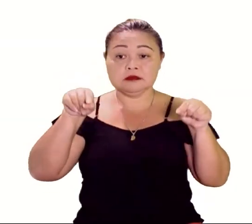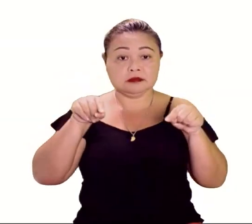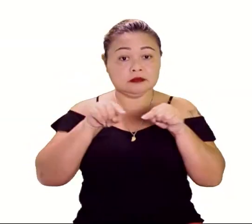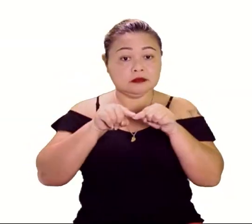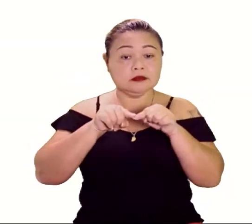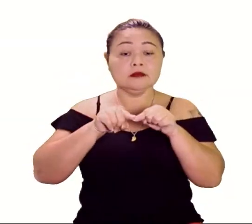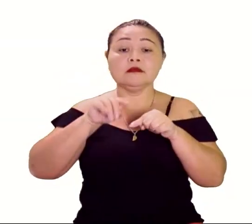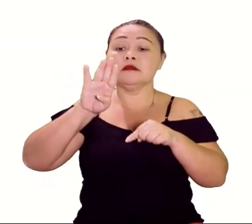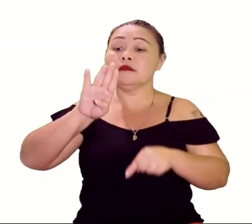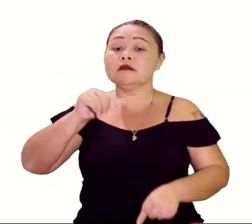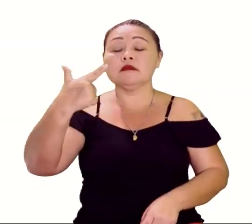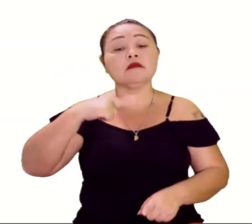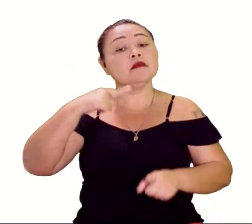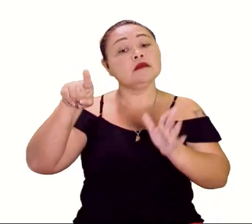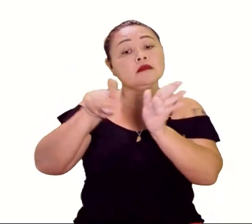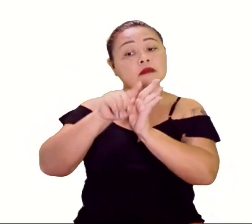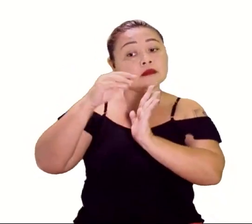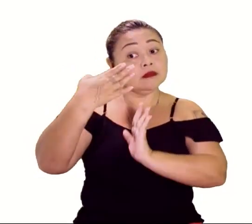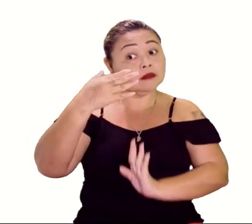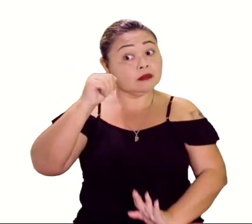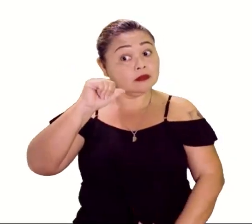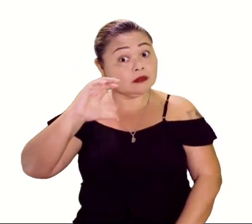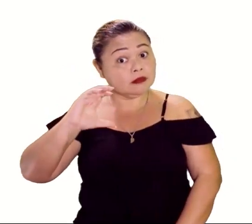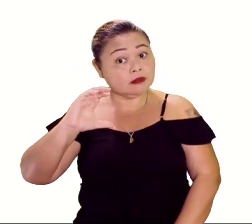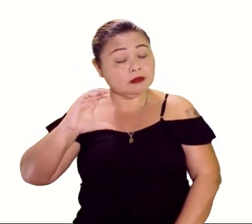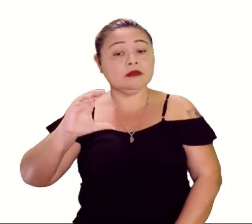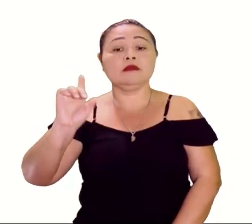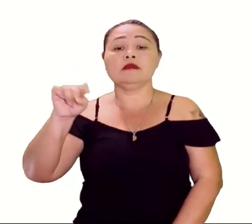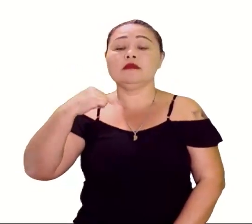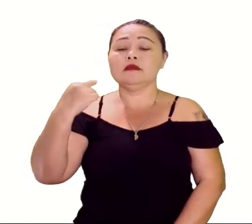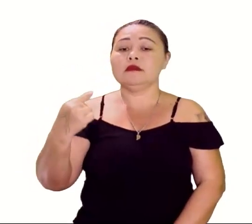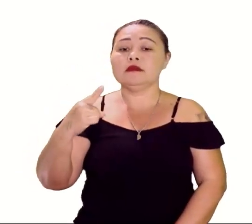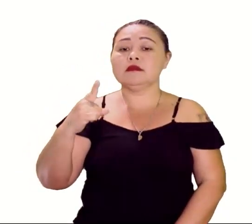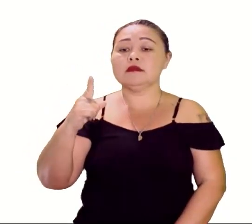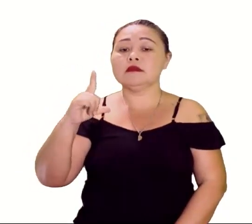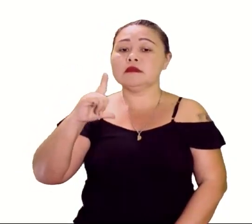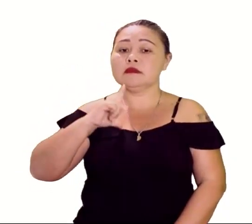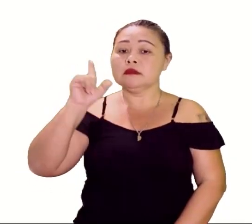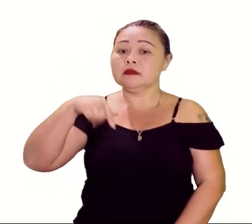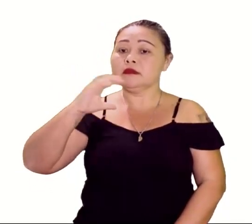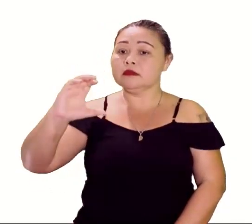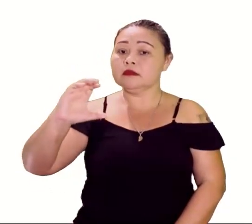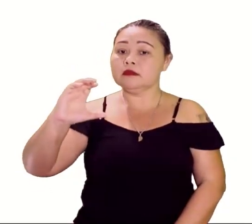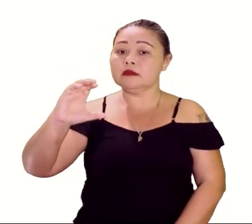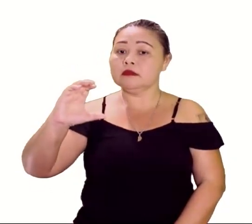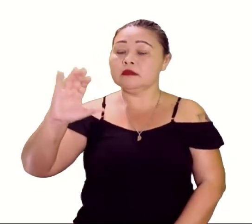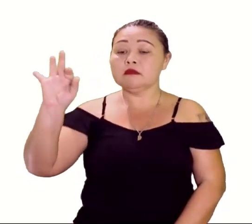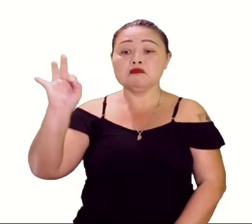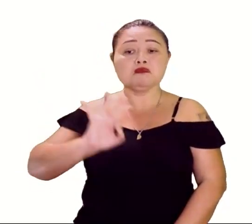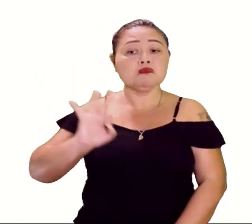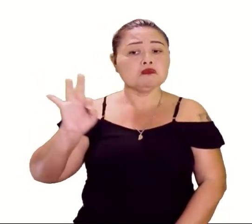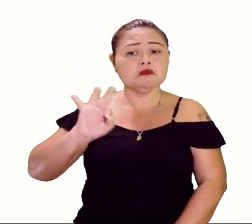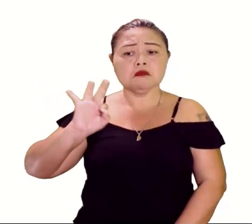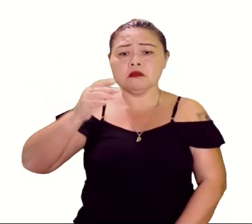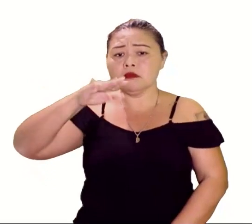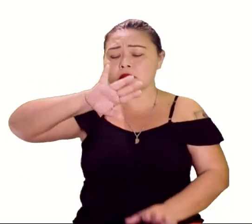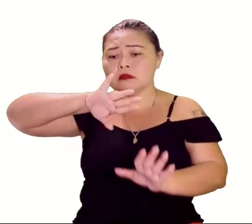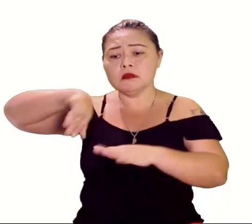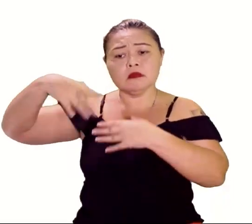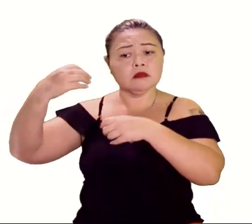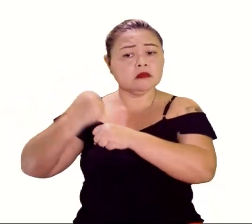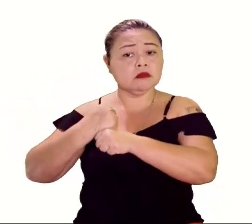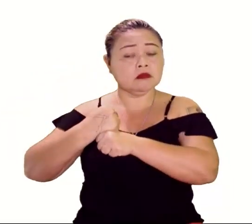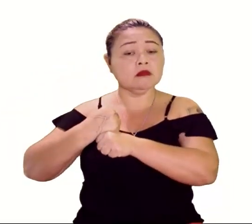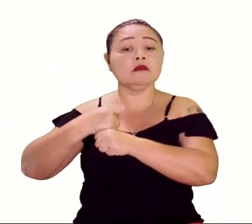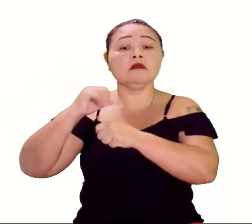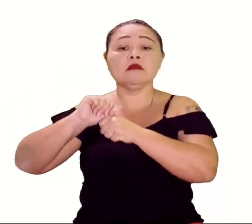ó, B ao quadrado menos 4 vezes A vezes C. Como o meu C é 0, essa parte aqui nem precisamos